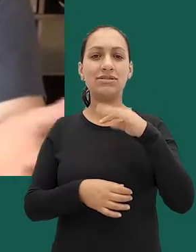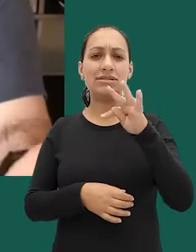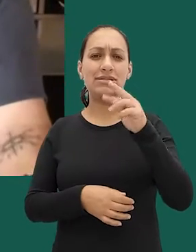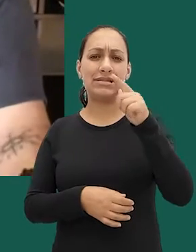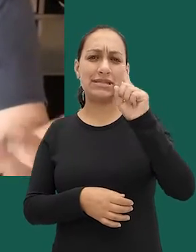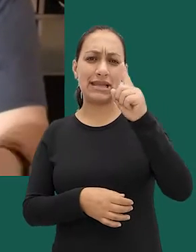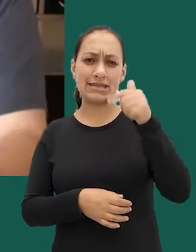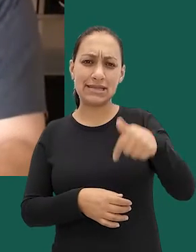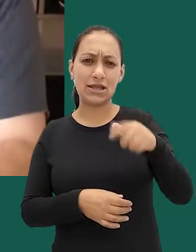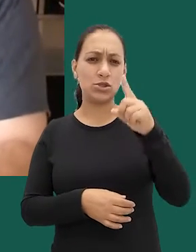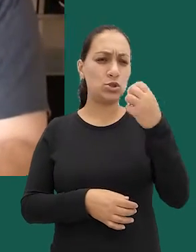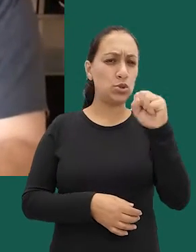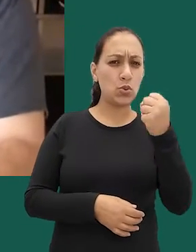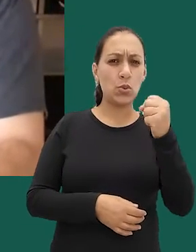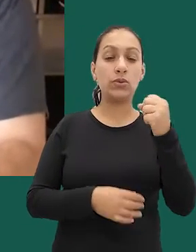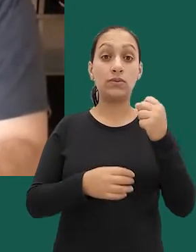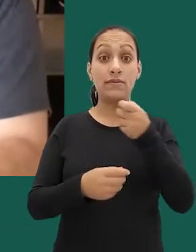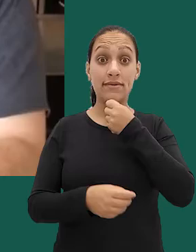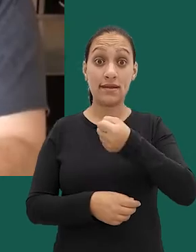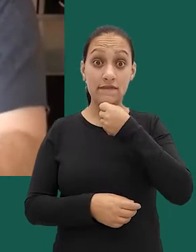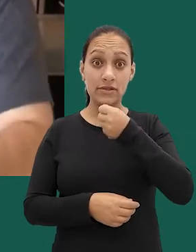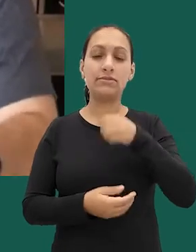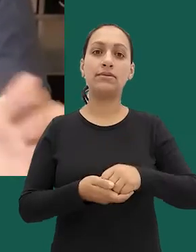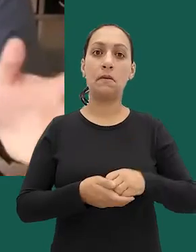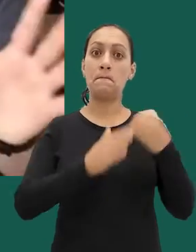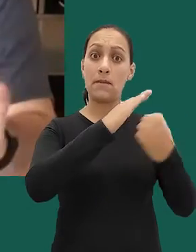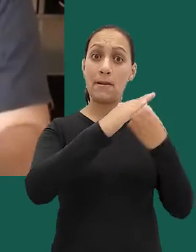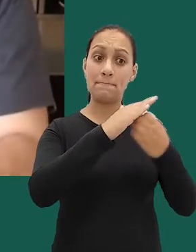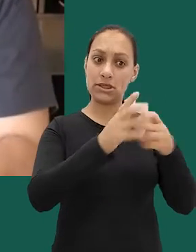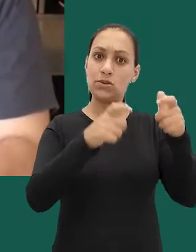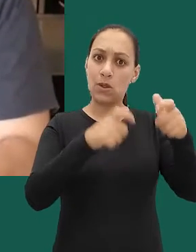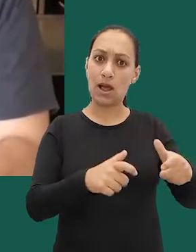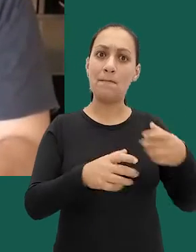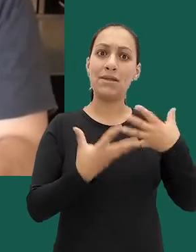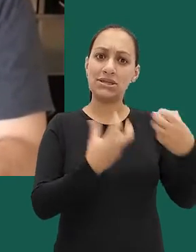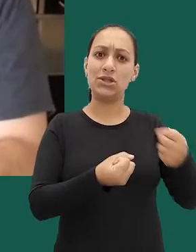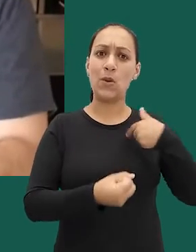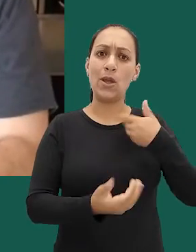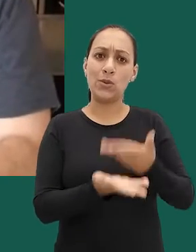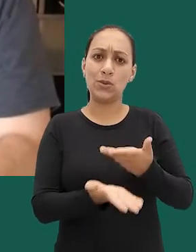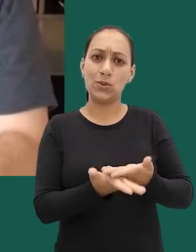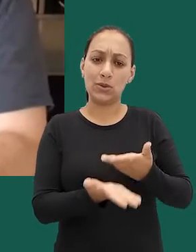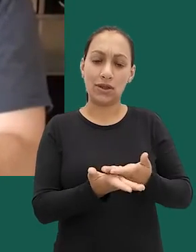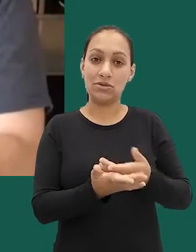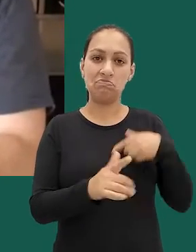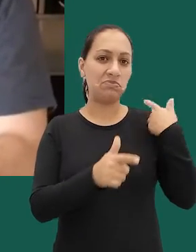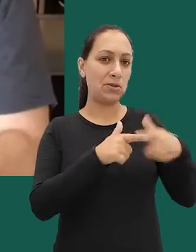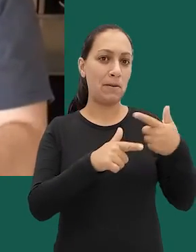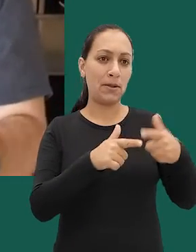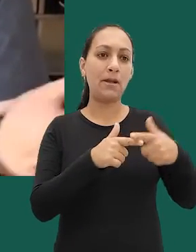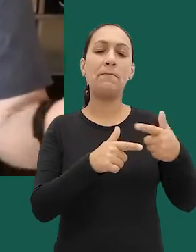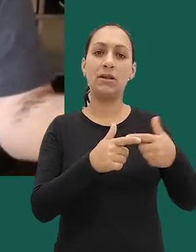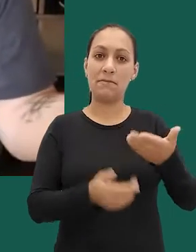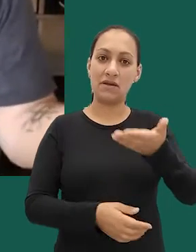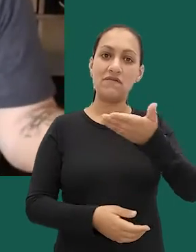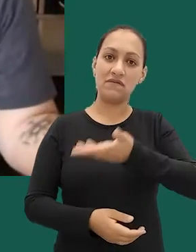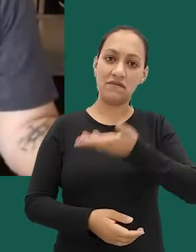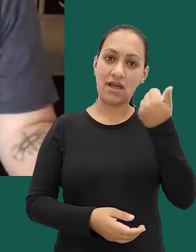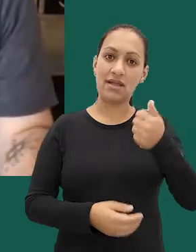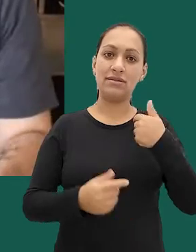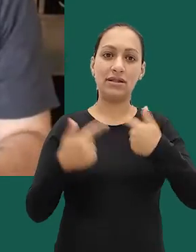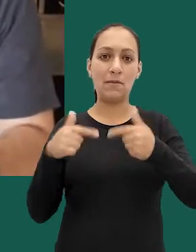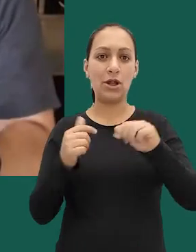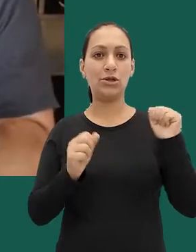local, que acabou me aceitando mesmo como estudante, e disse, não tem problema, vem trabalhar com a gente. E